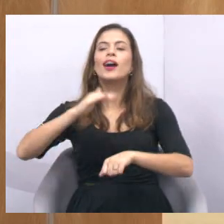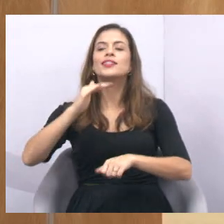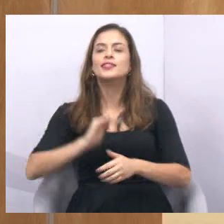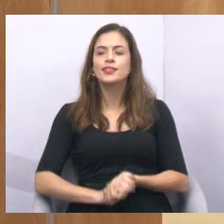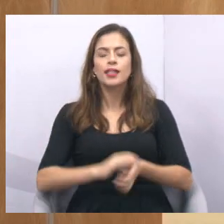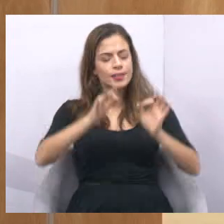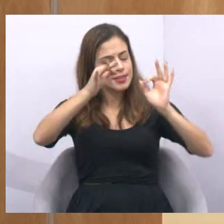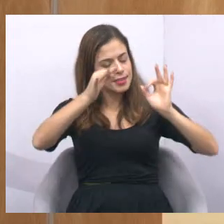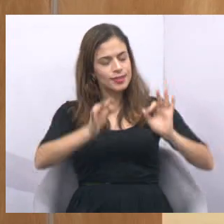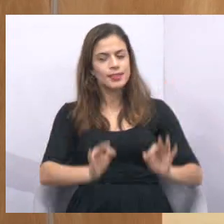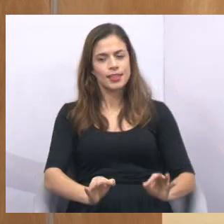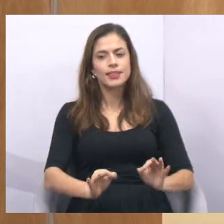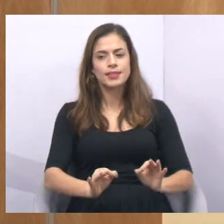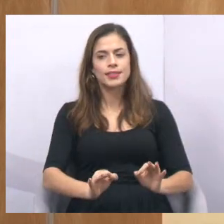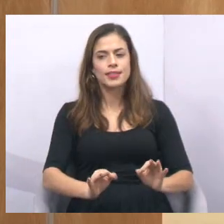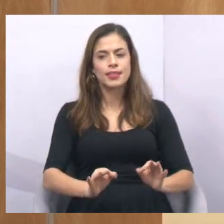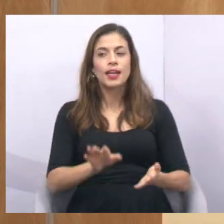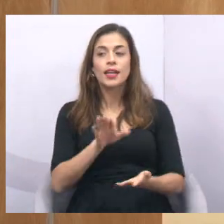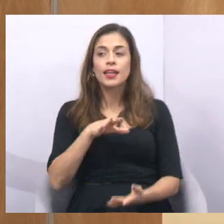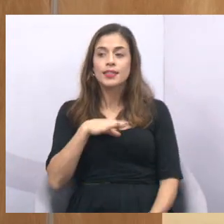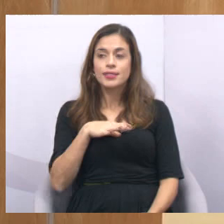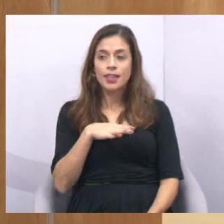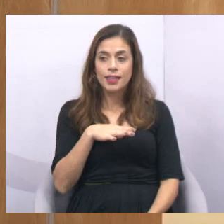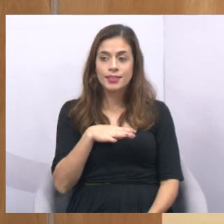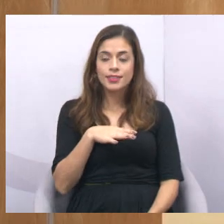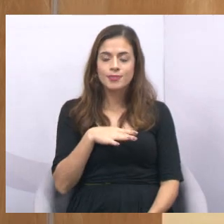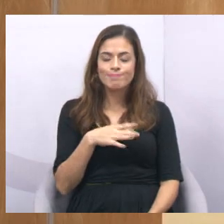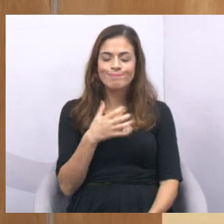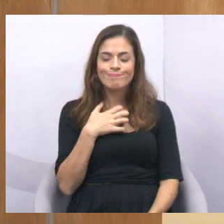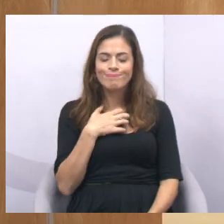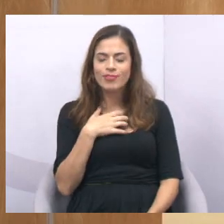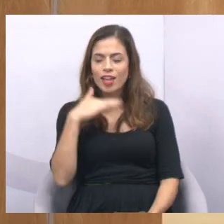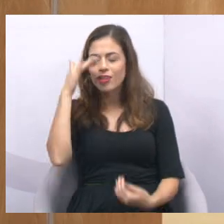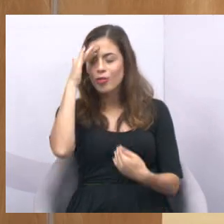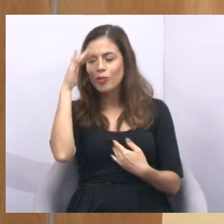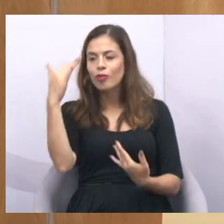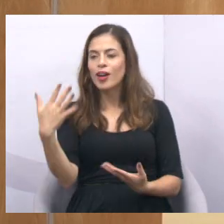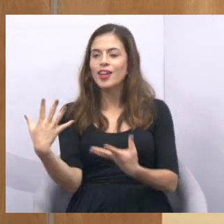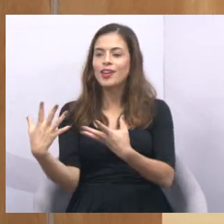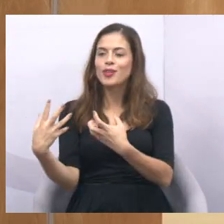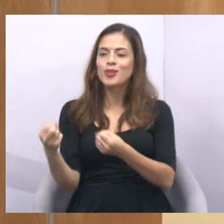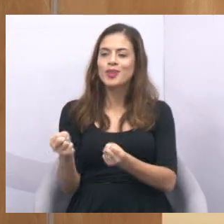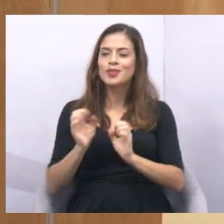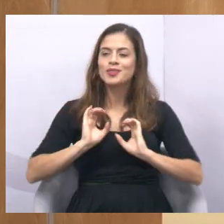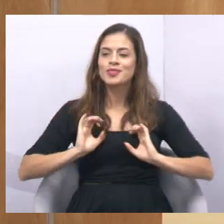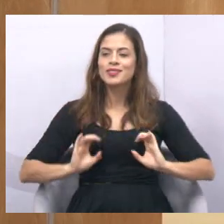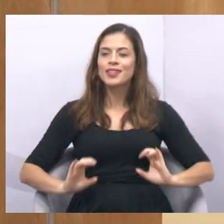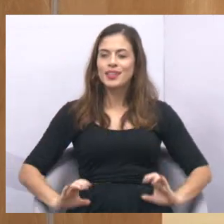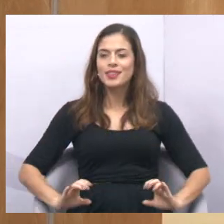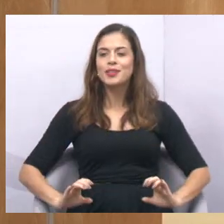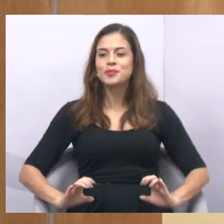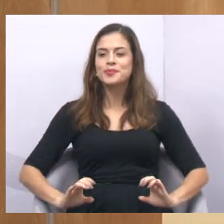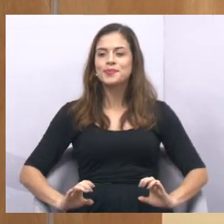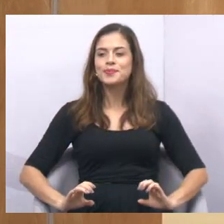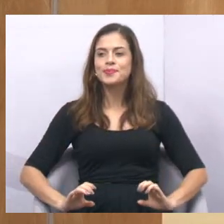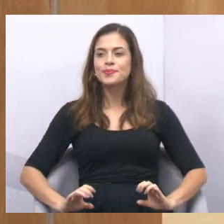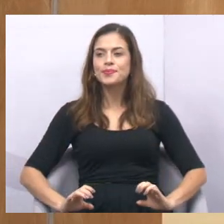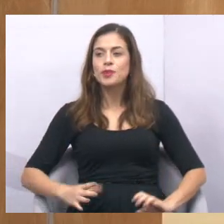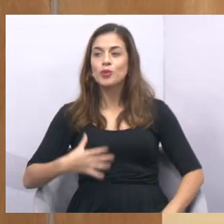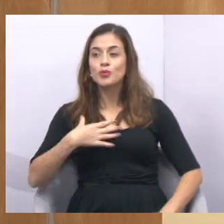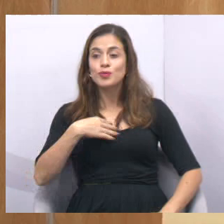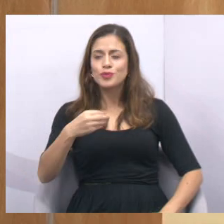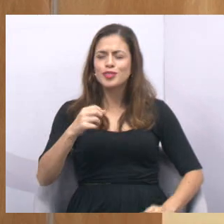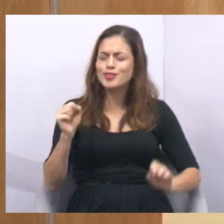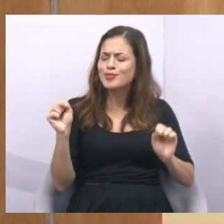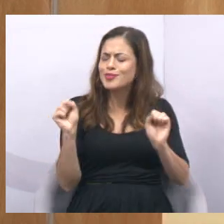Tendo a certeza que também a cidade se sente honrada em acolher um cidadão, um filho